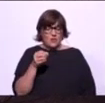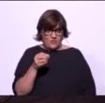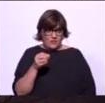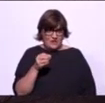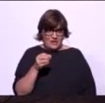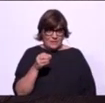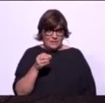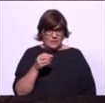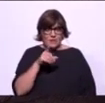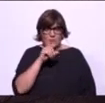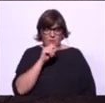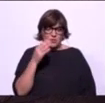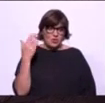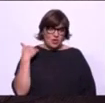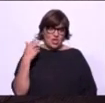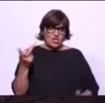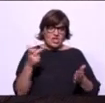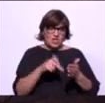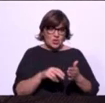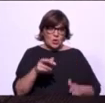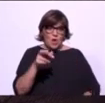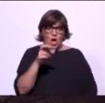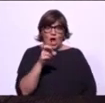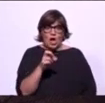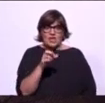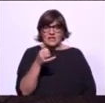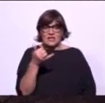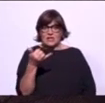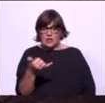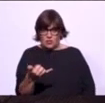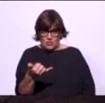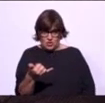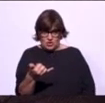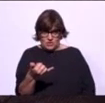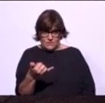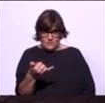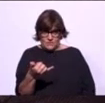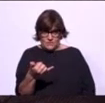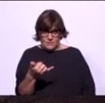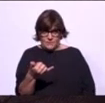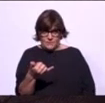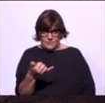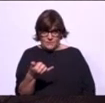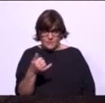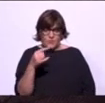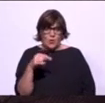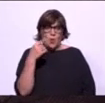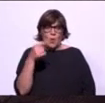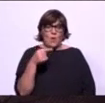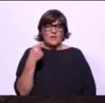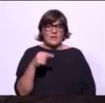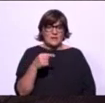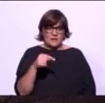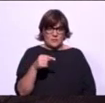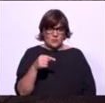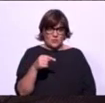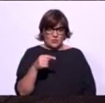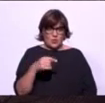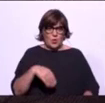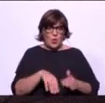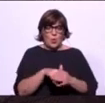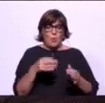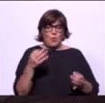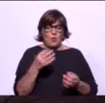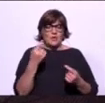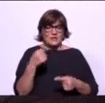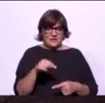atenção que Jorge Nuno Pinto da Costa só entrou em 82, a outra que aqui temos é que o Futebol Clube do Porto